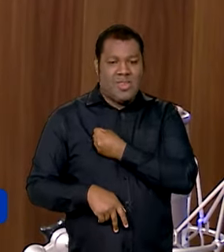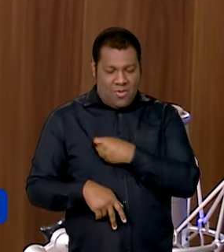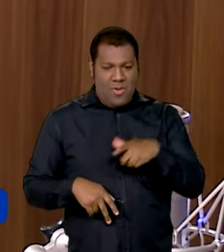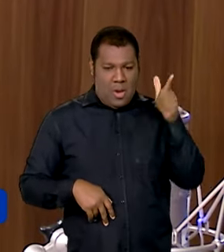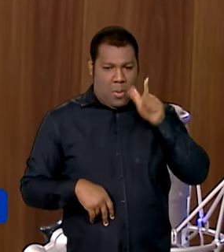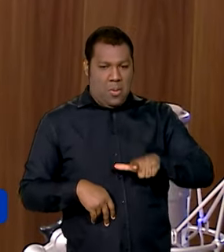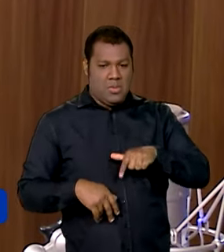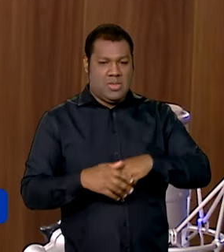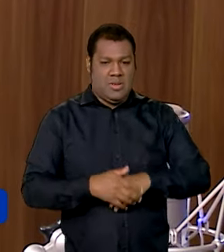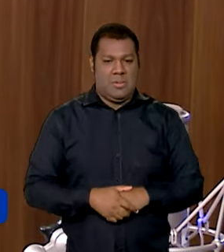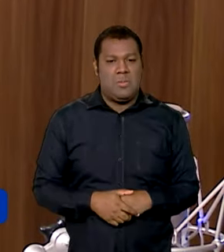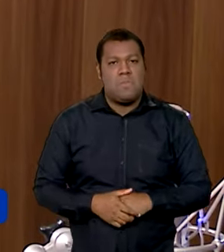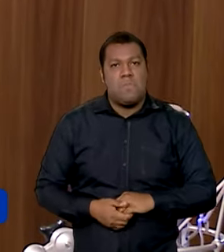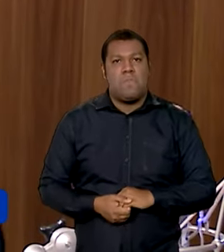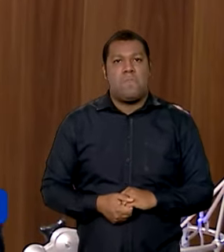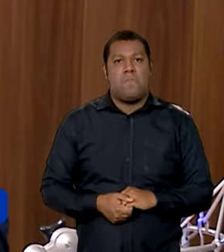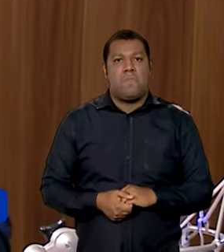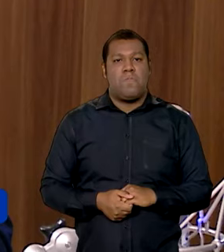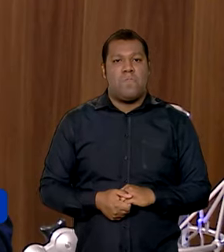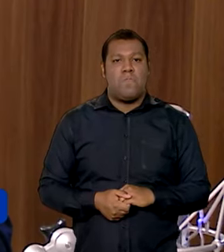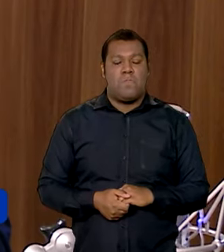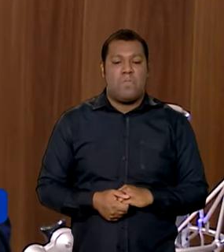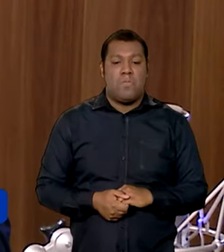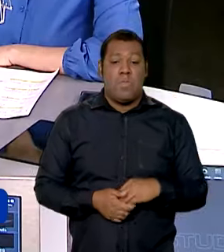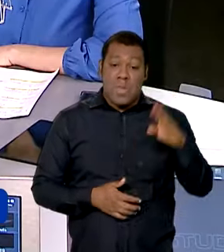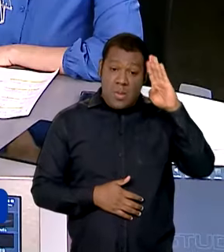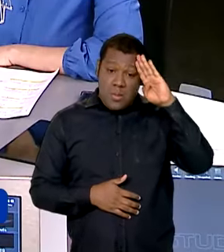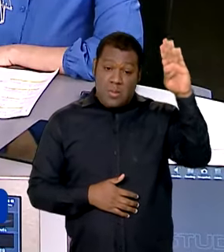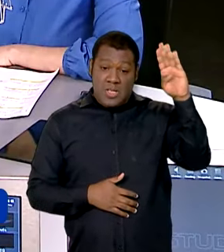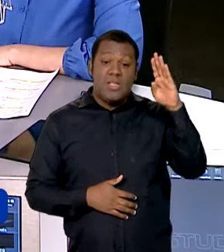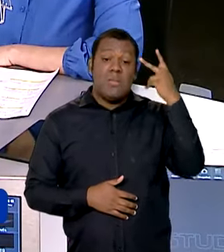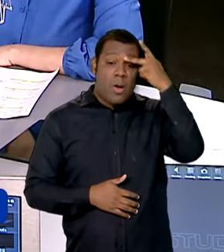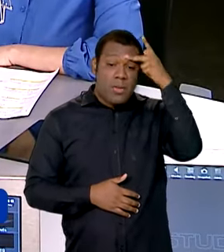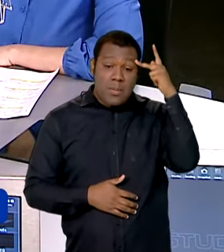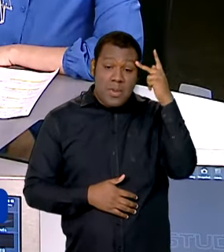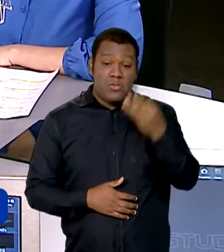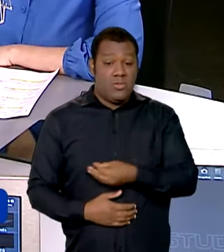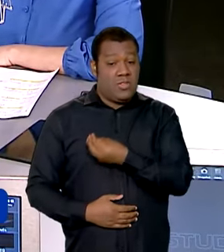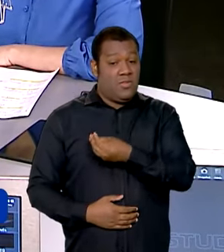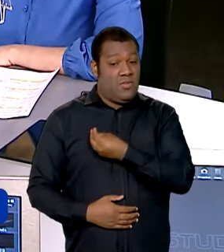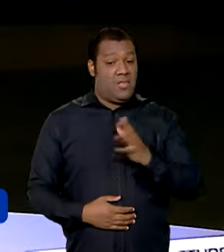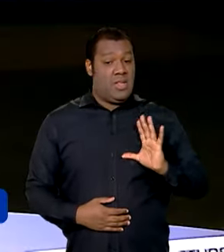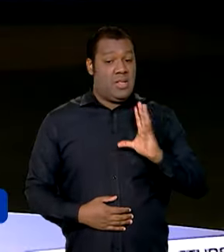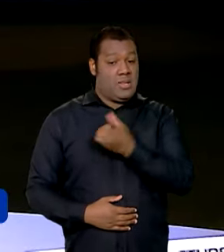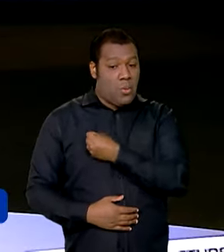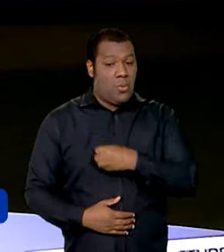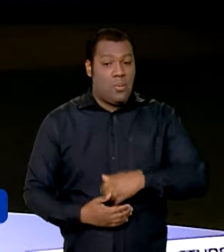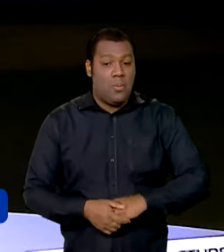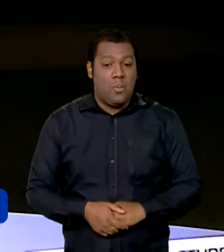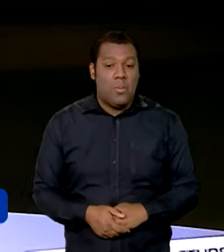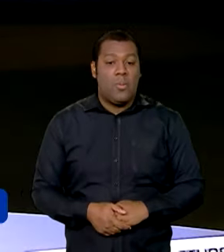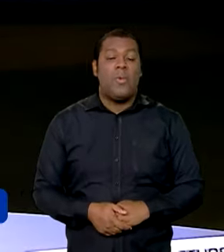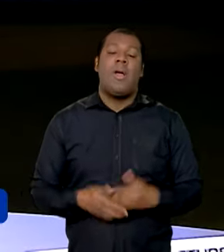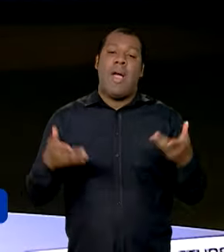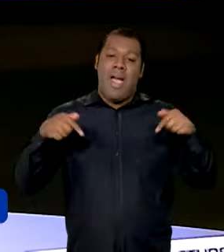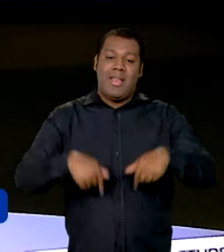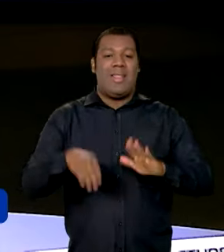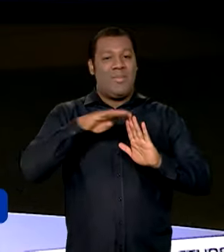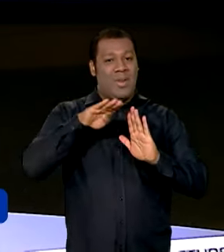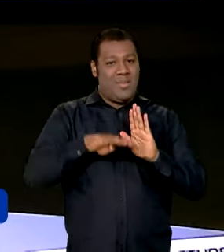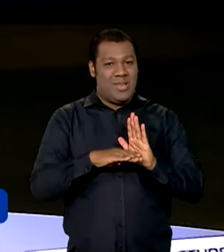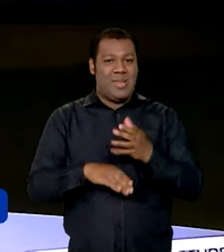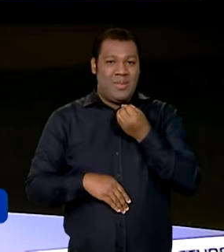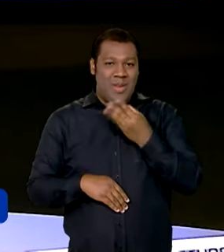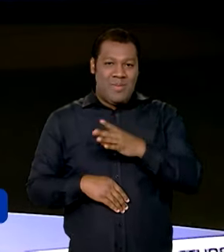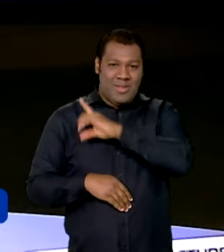sobretudo evitar que a gente perca vid eh durante esses eventos é isso este é o Bom dia Ministro que